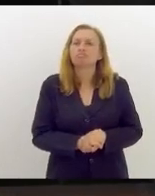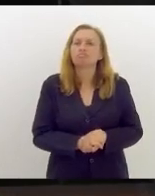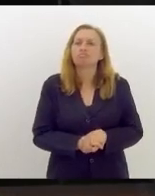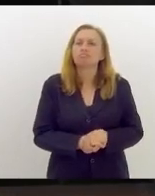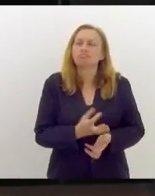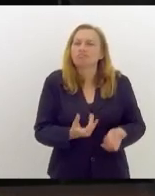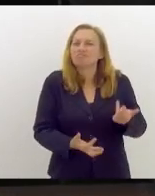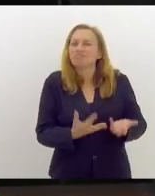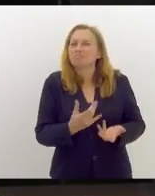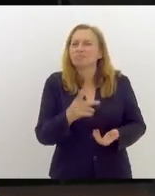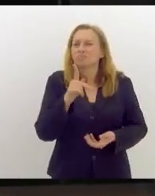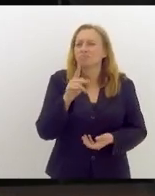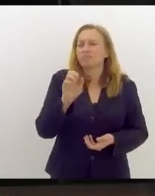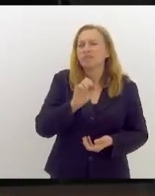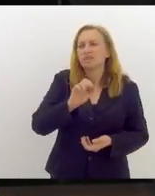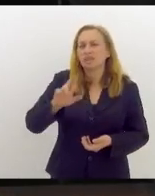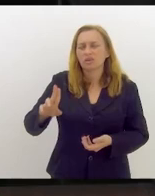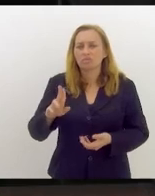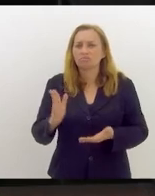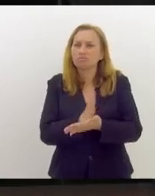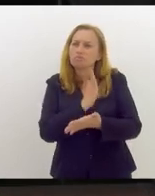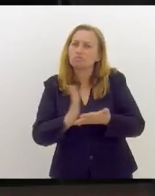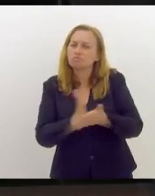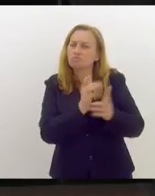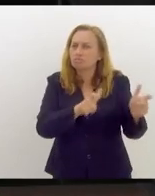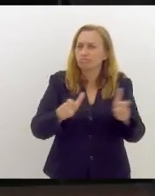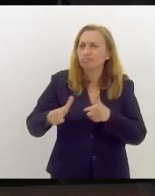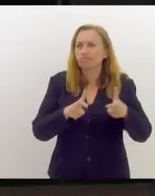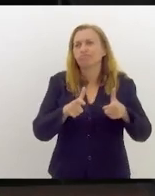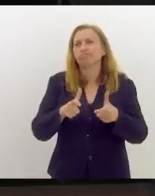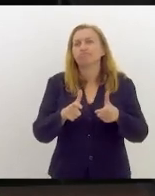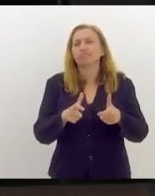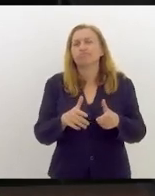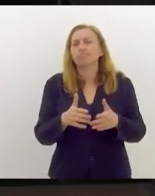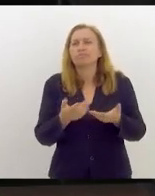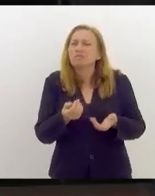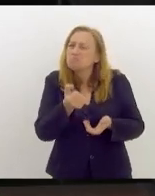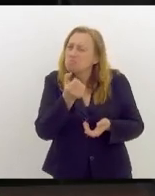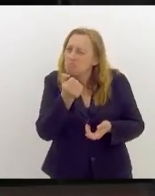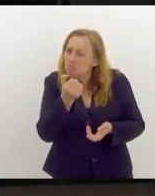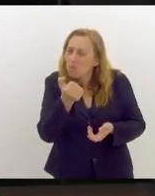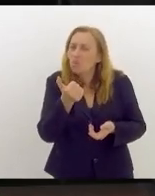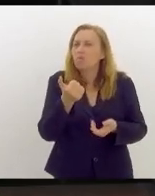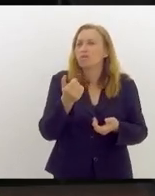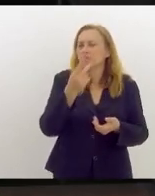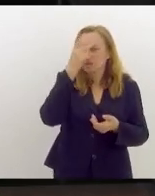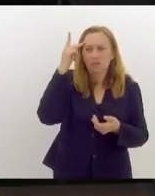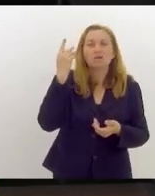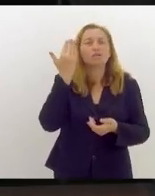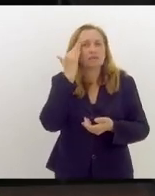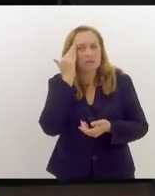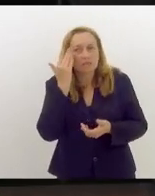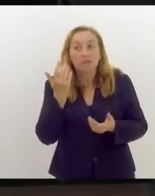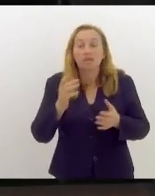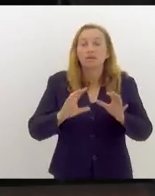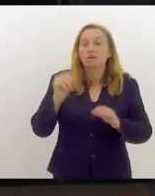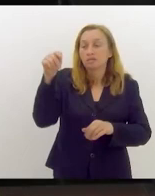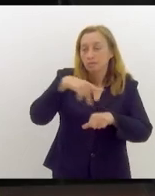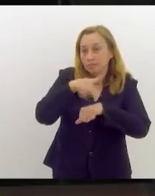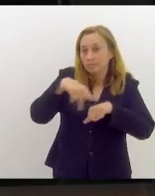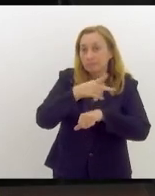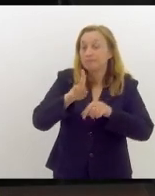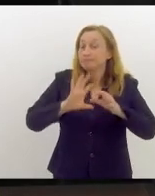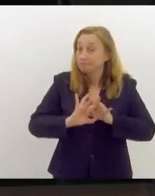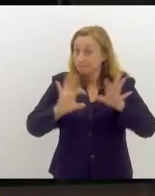queimando pneus em algumas rodovias essa meia dúzia tem que entender que esse é um país da Democracia